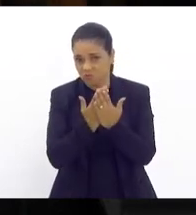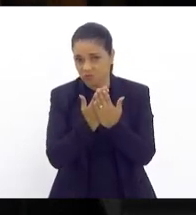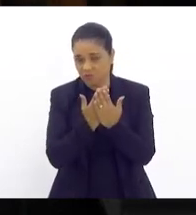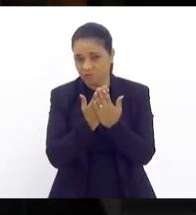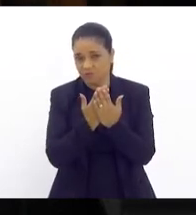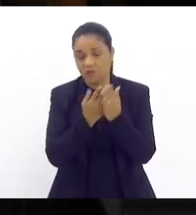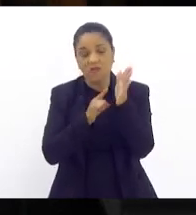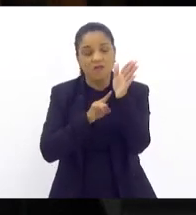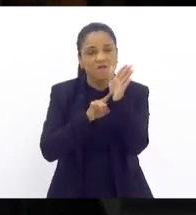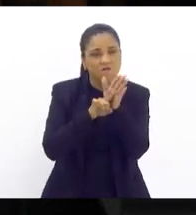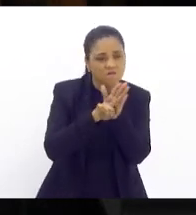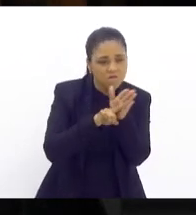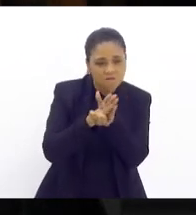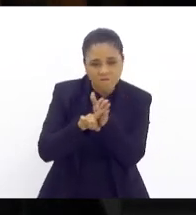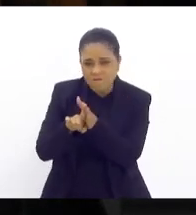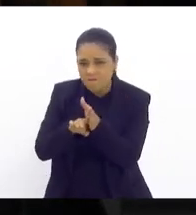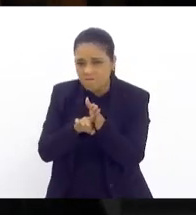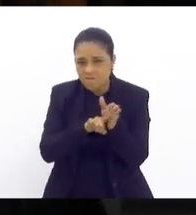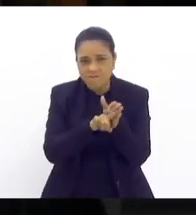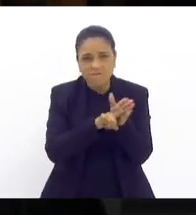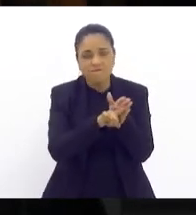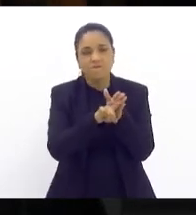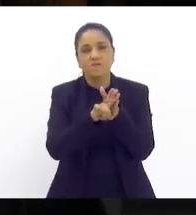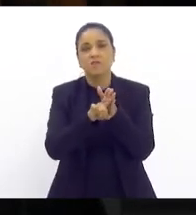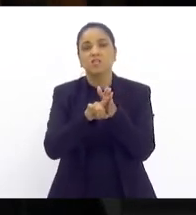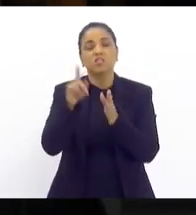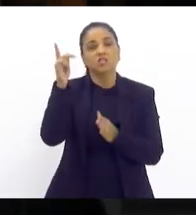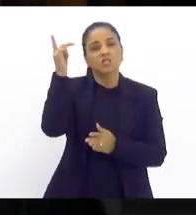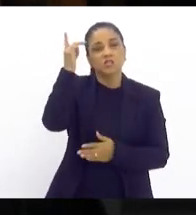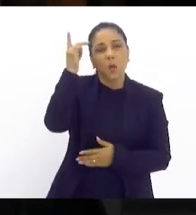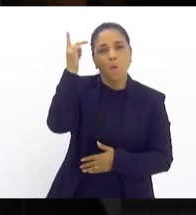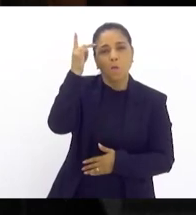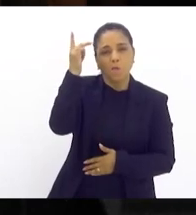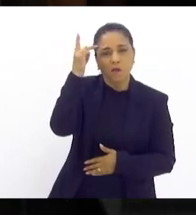verificamos no Estado de São Paulo